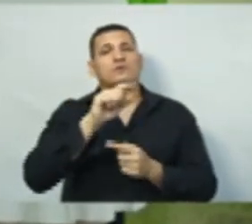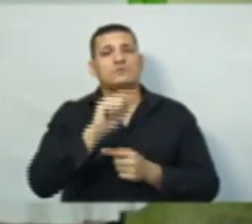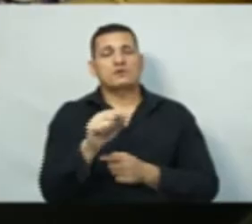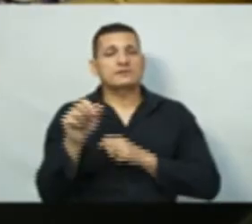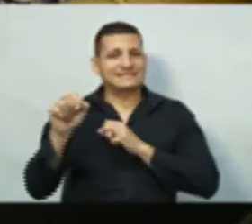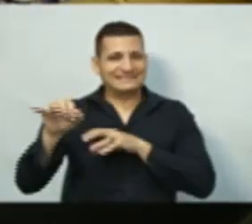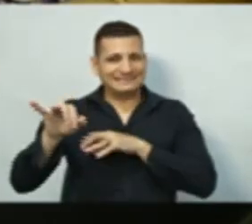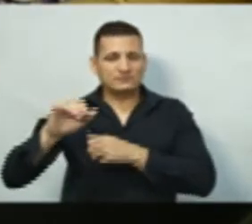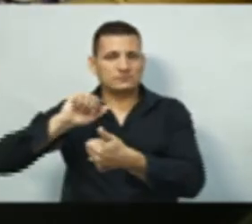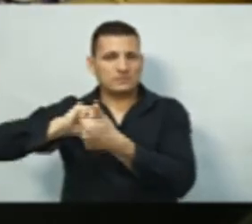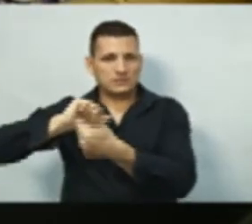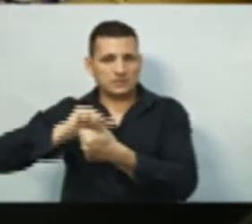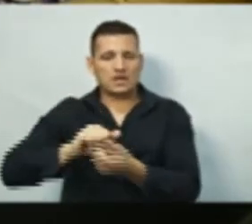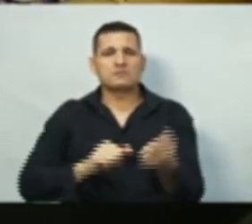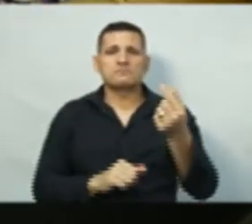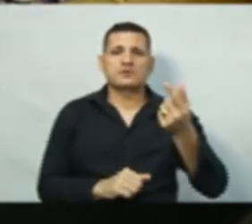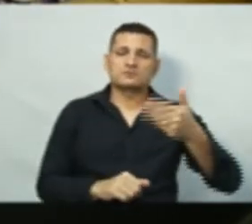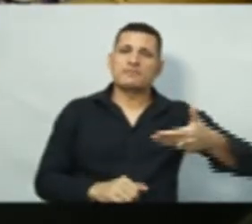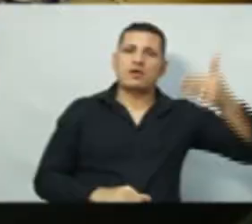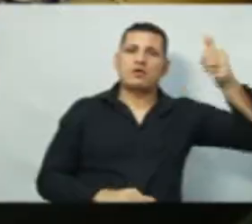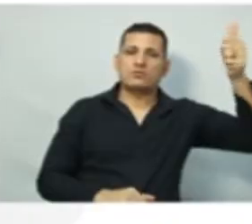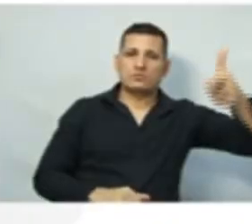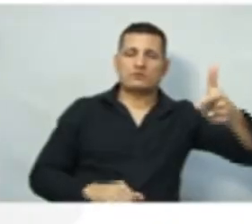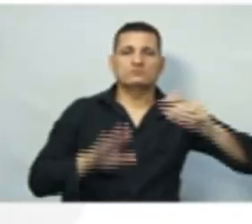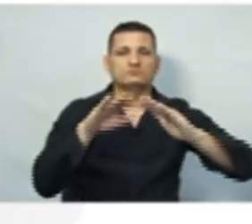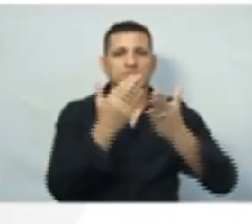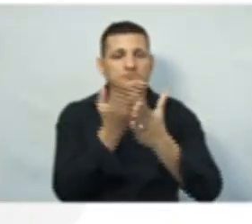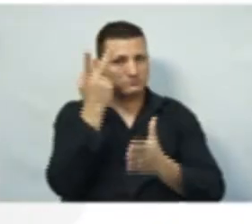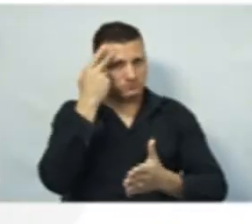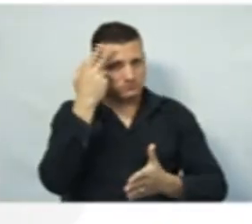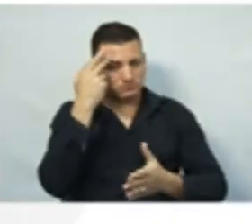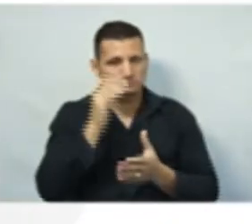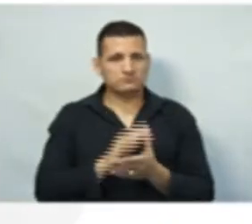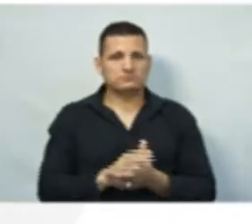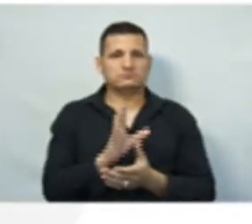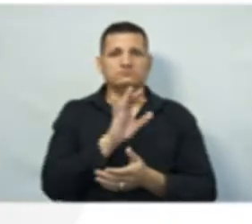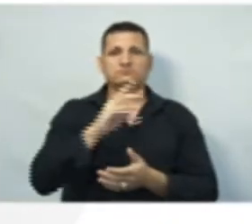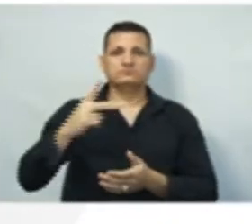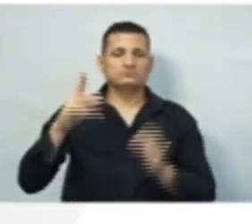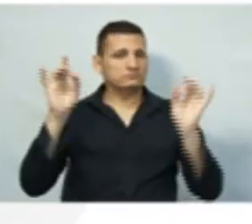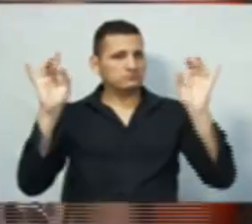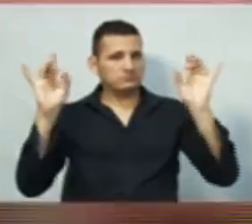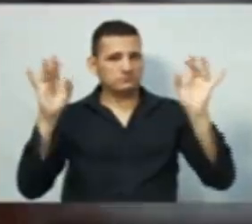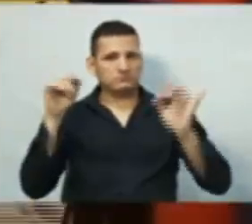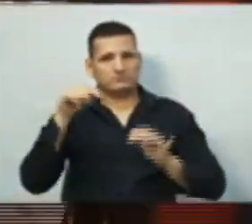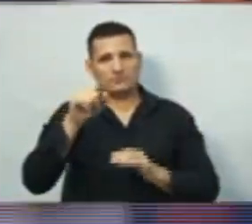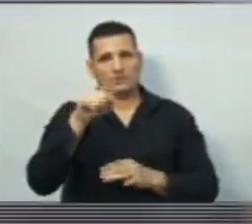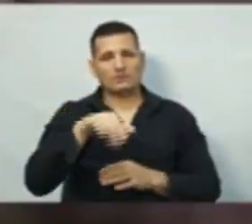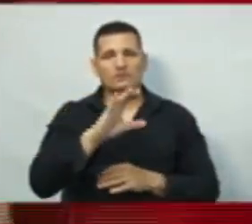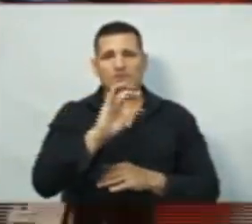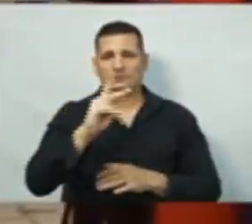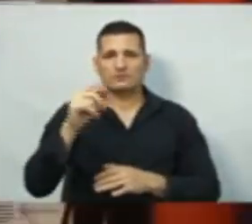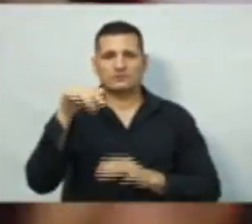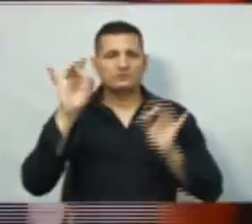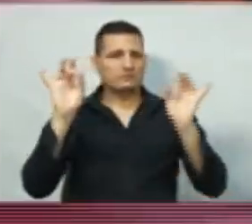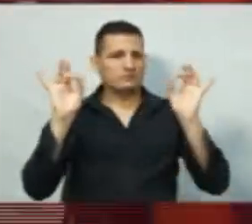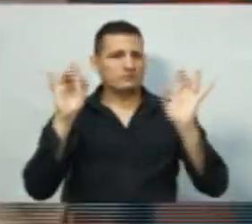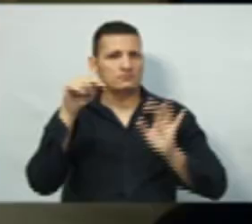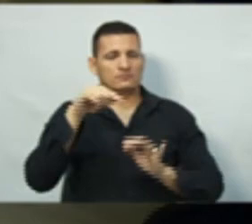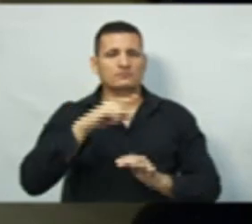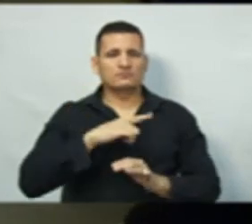e preços melhores do que em uma escola comum. Cooperativismo especial. As cooperativas especiais